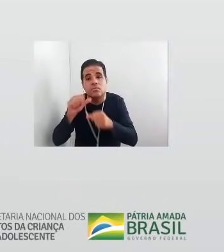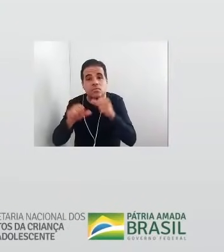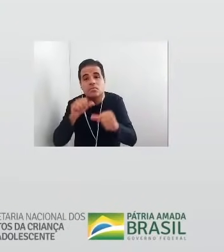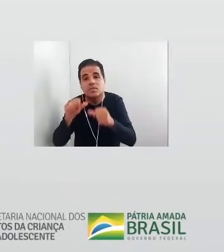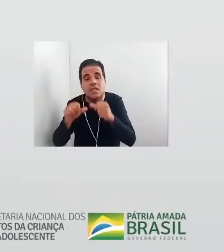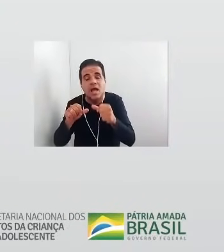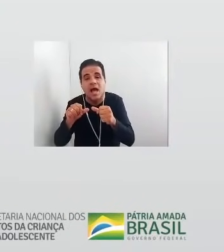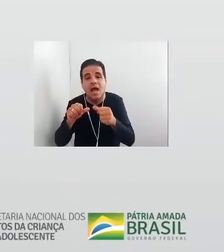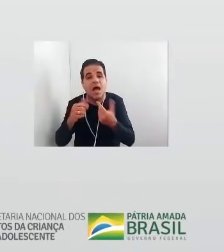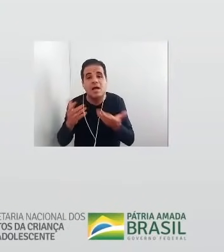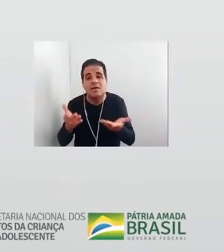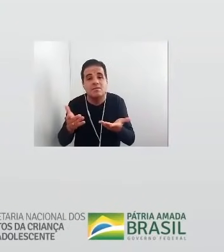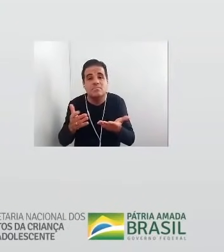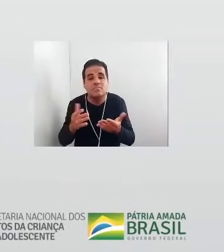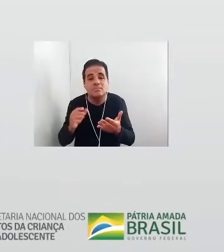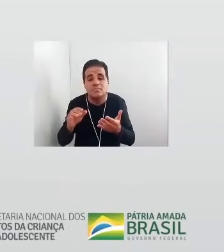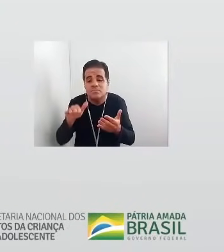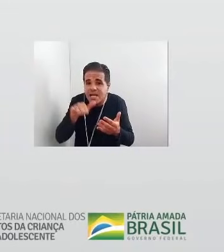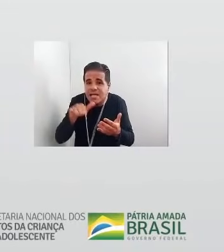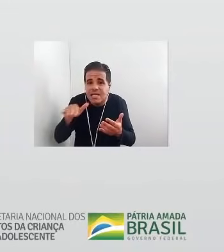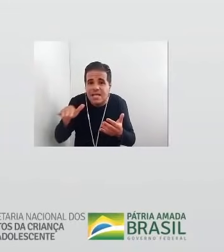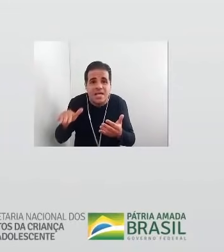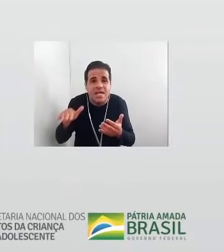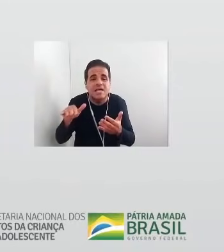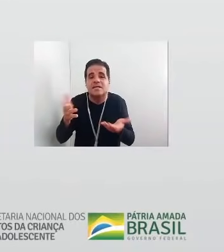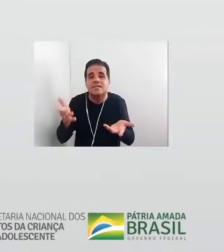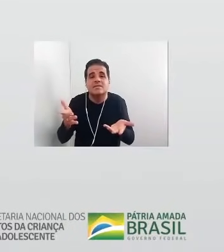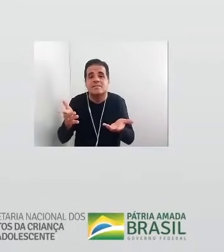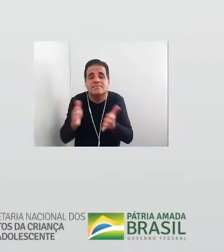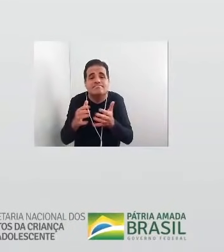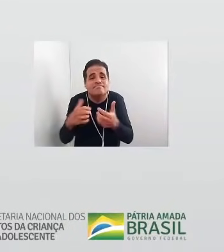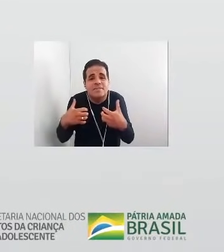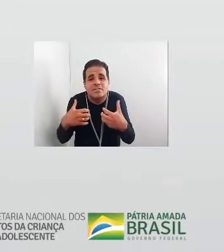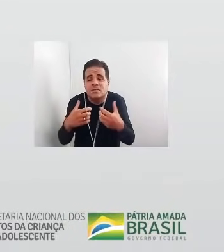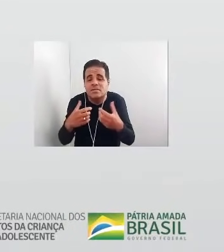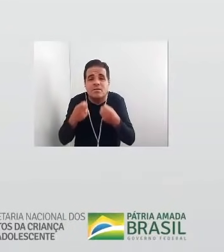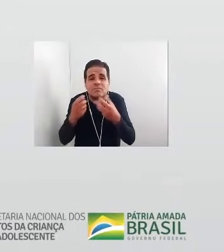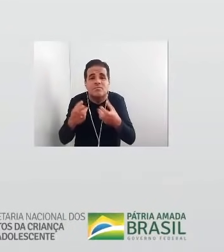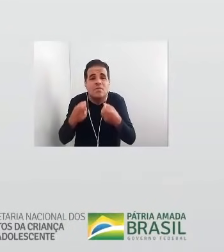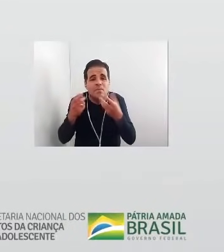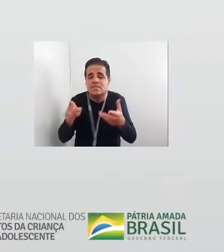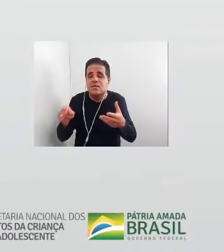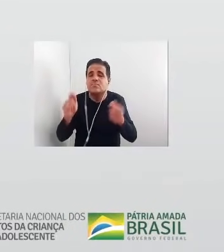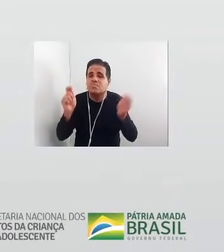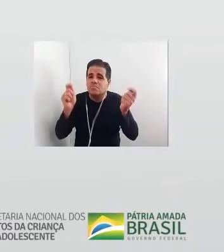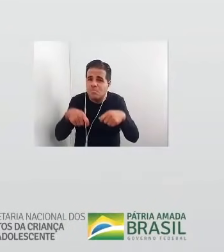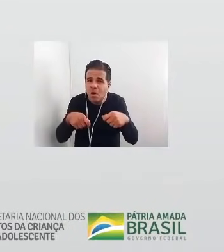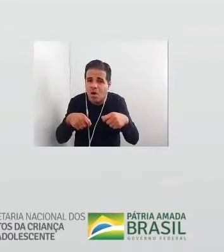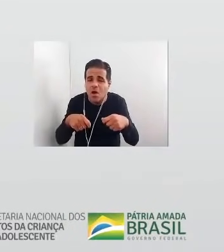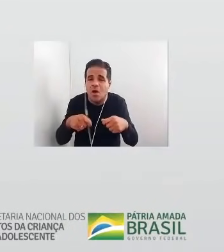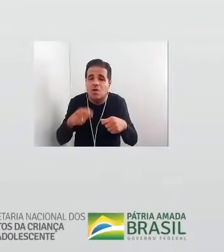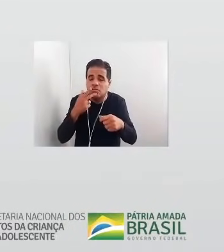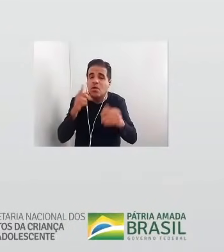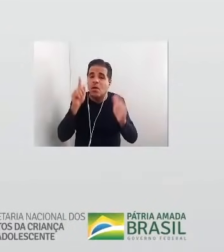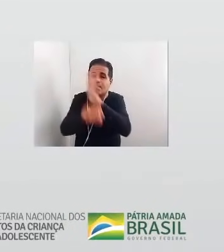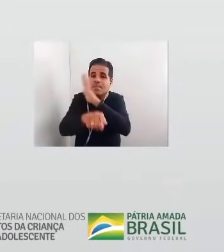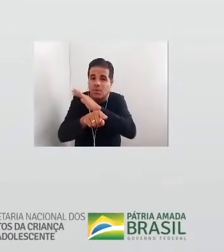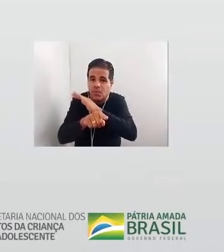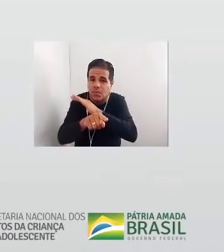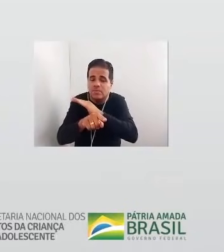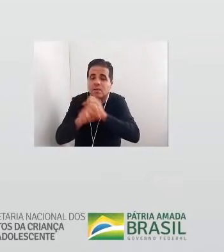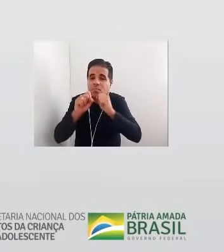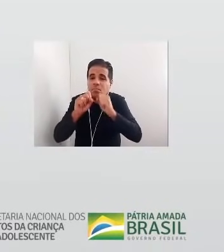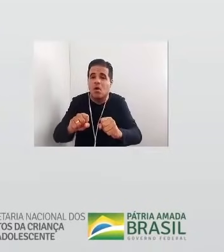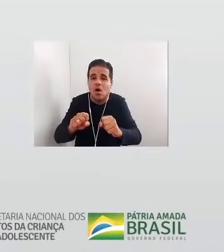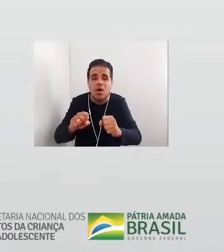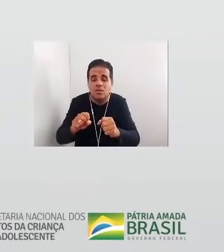de um cidadãozinho em situação vulnerável, em formação. Isto pode, como bem dito na pergunta,